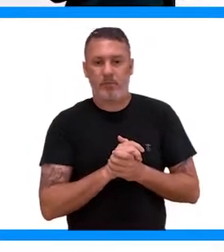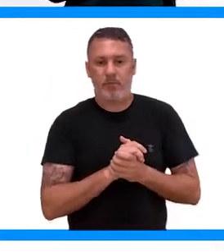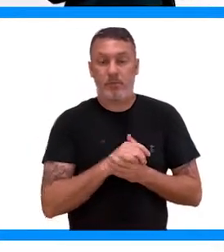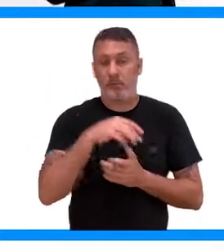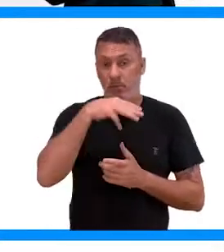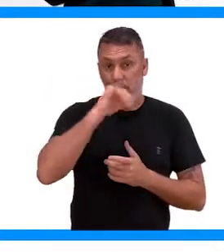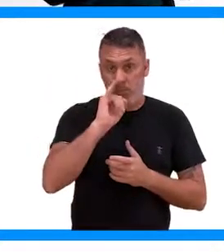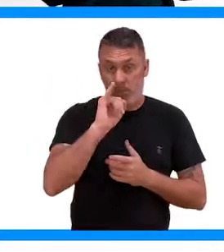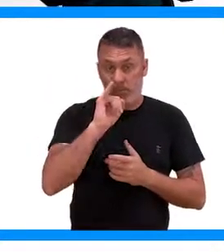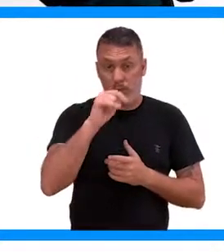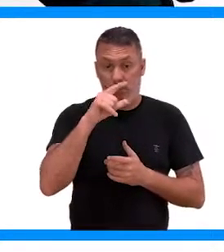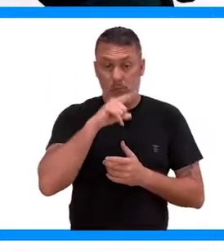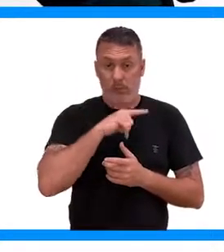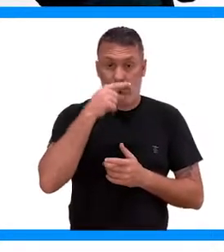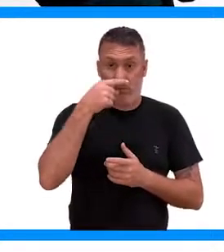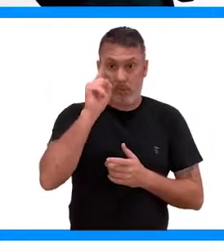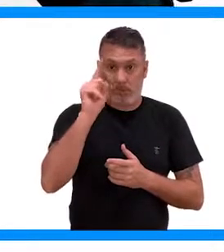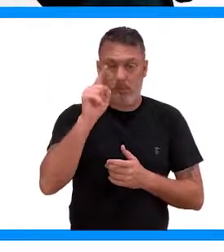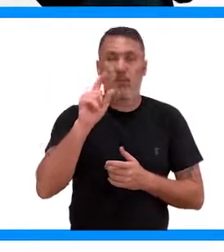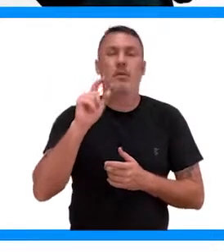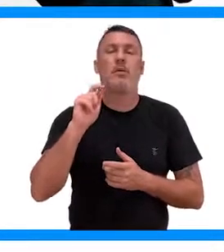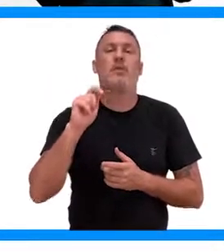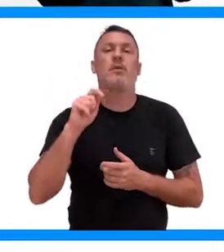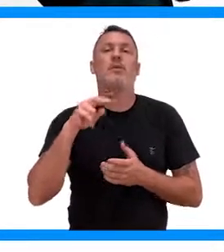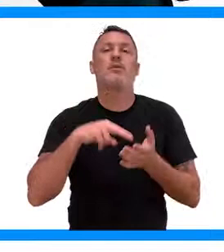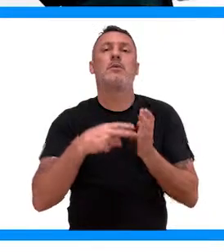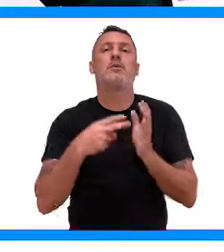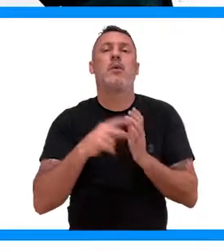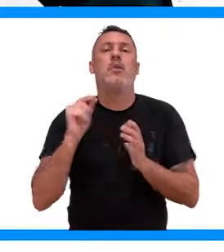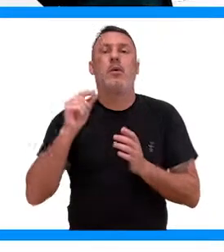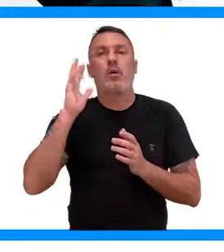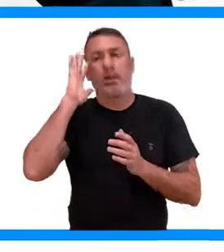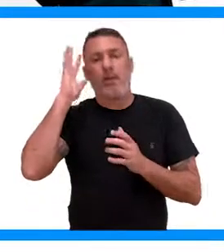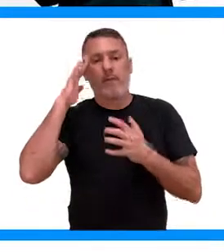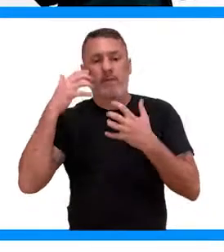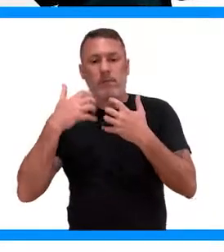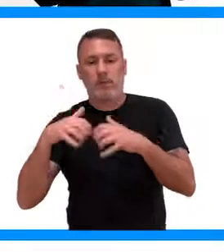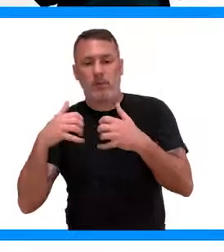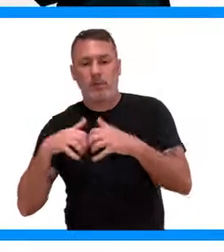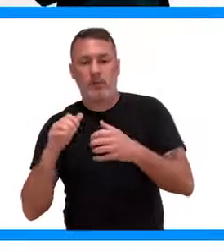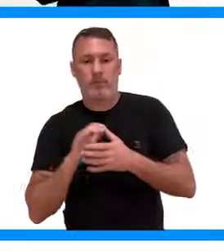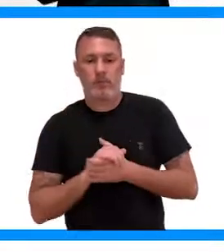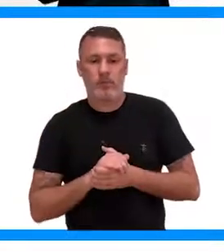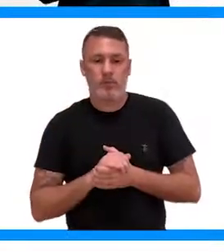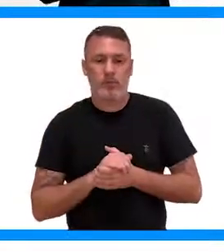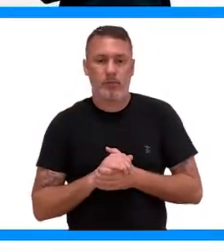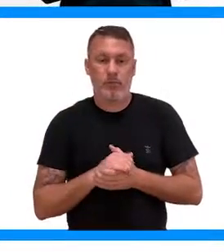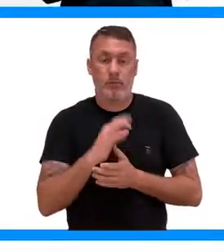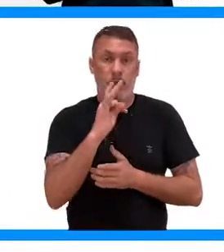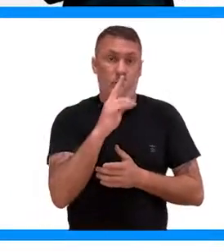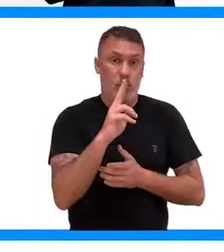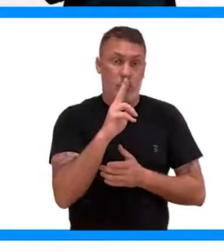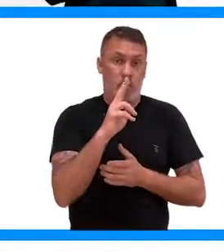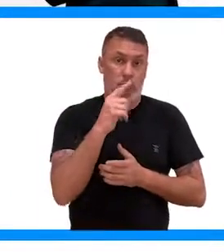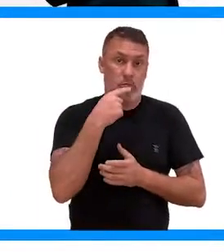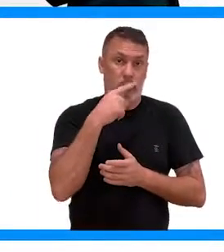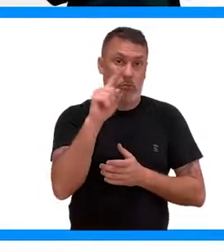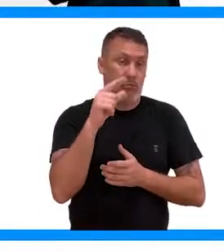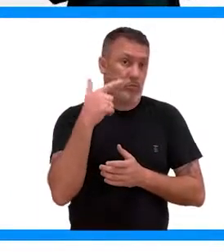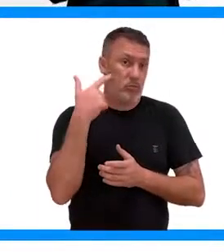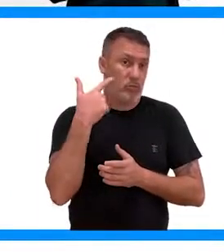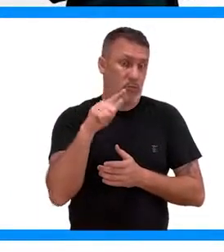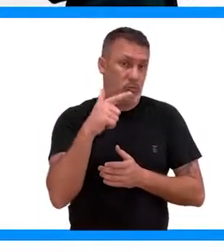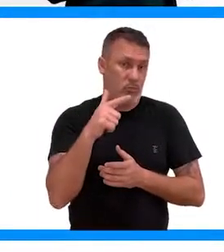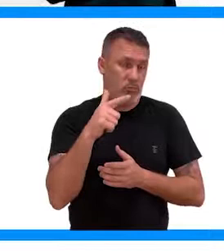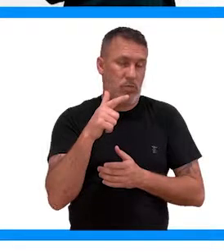acento, mi é pronome reflexivo, min. Bien? Tu, sem acento, adjetivo